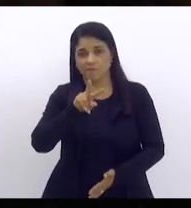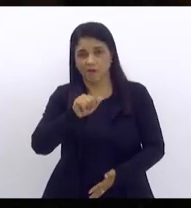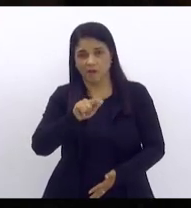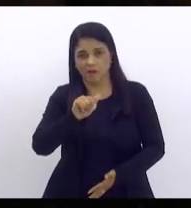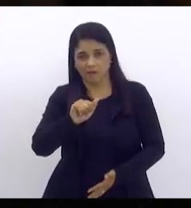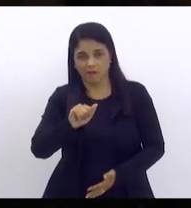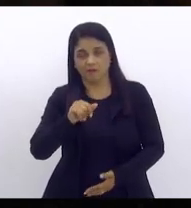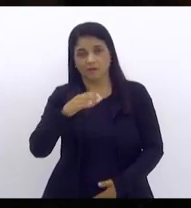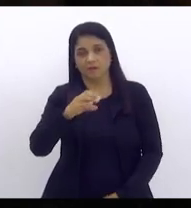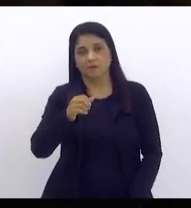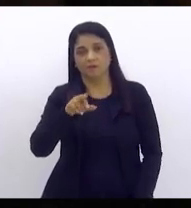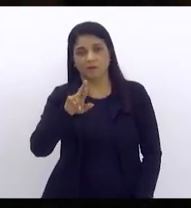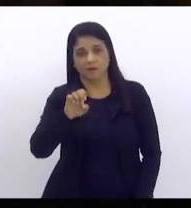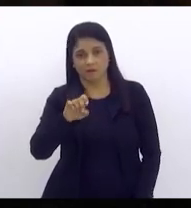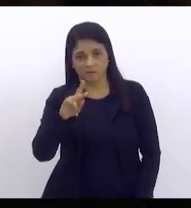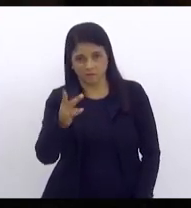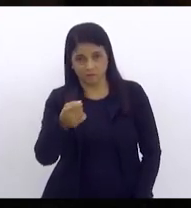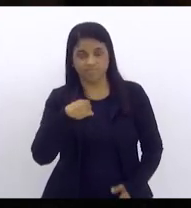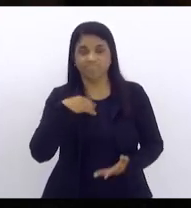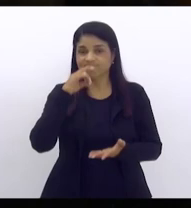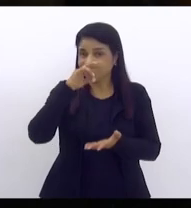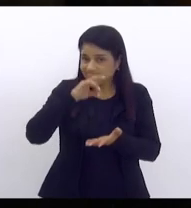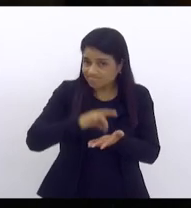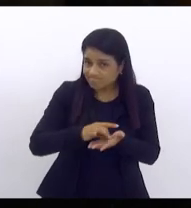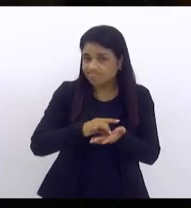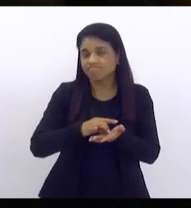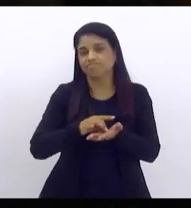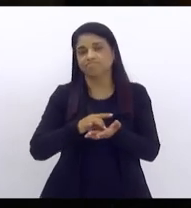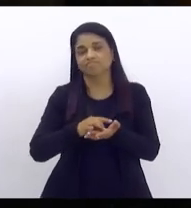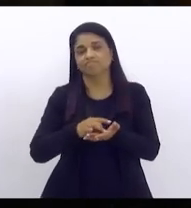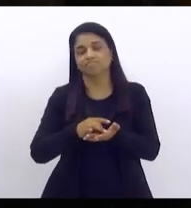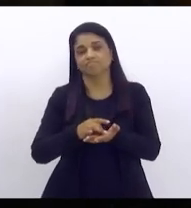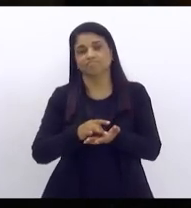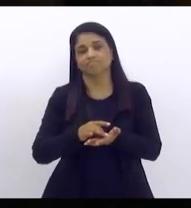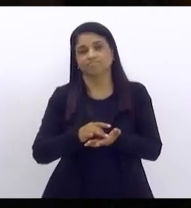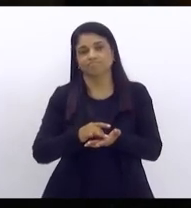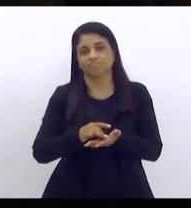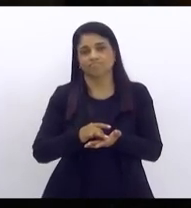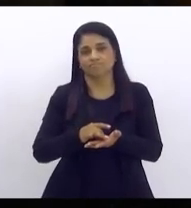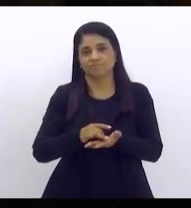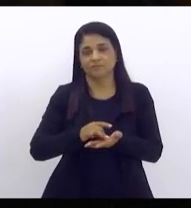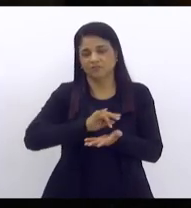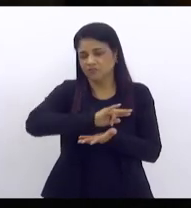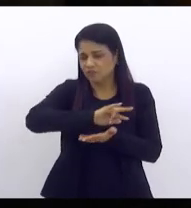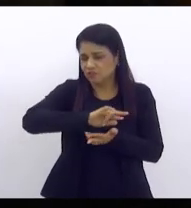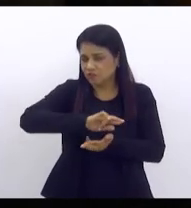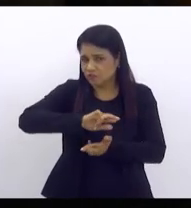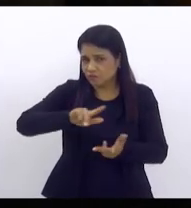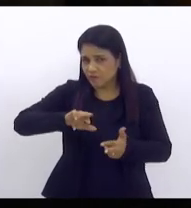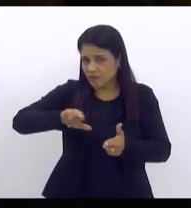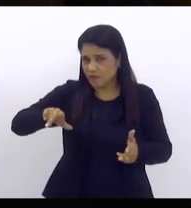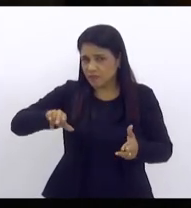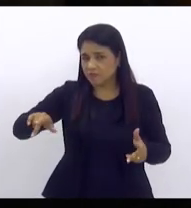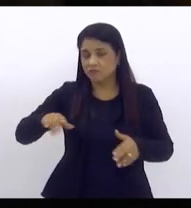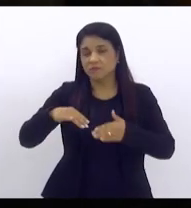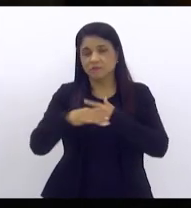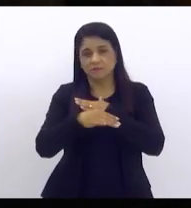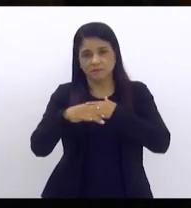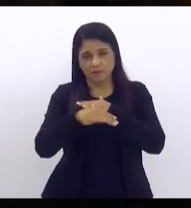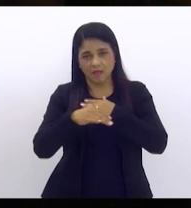ou seja, uma realidade que, diante da situação de diferentes cidades no estado do Rio de